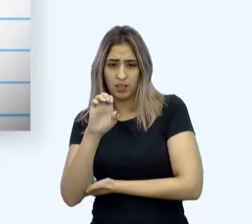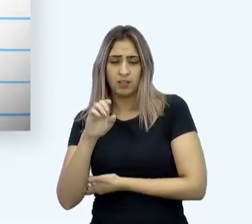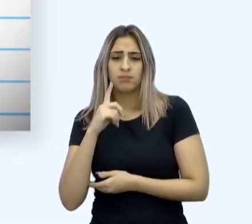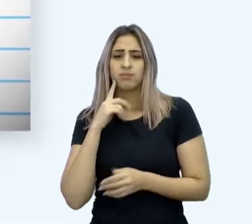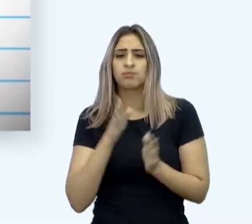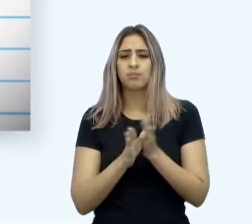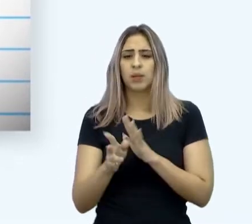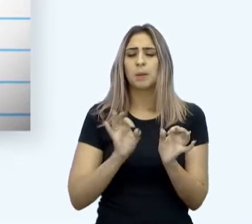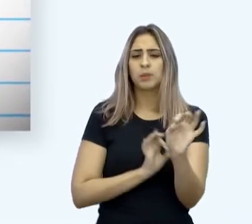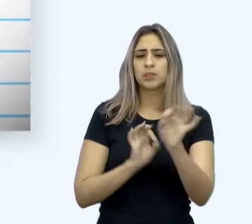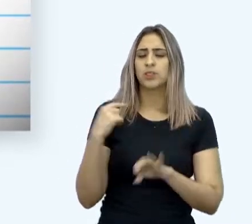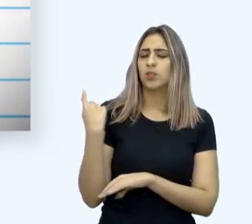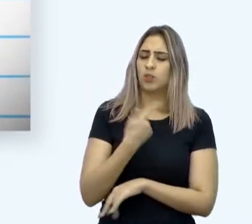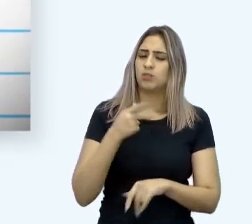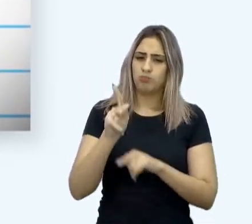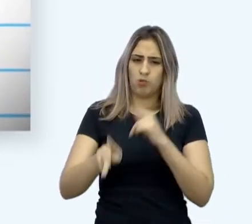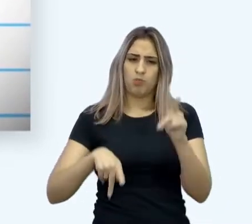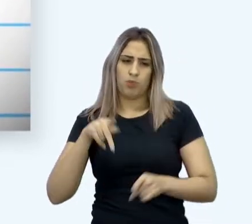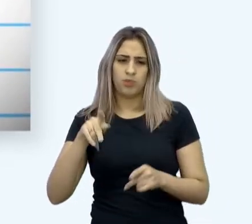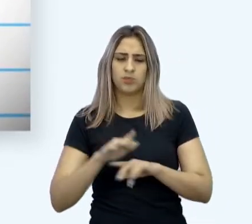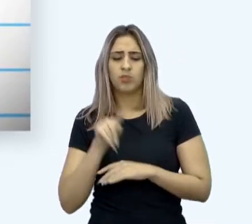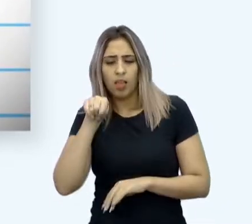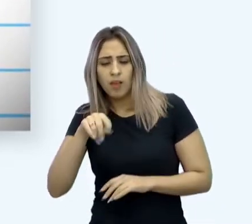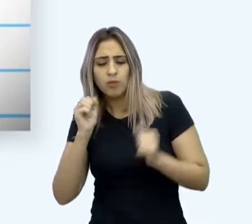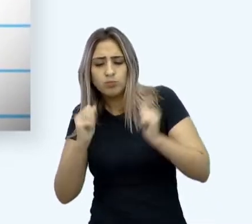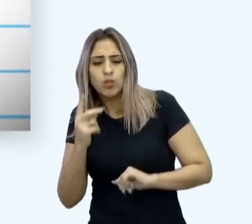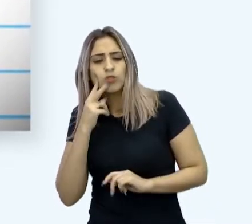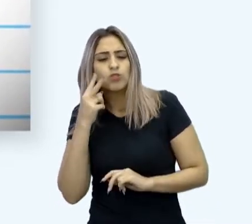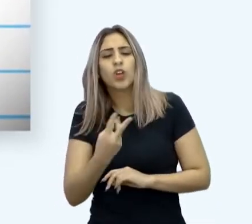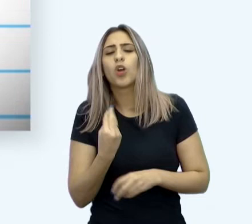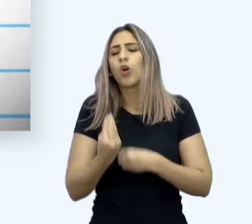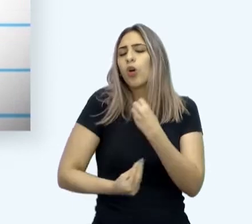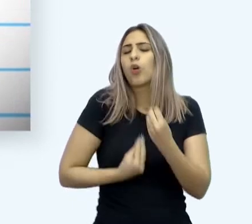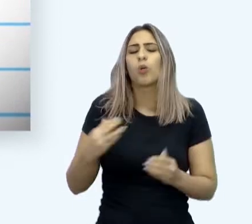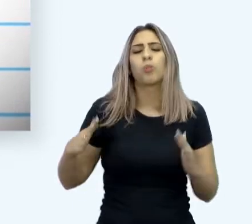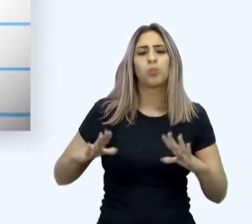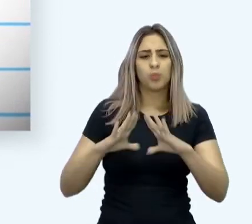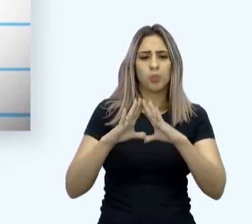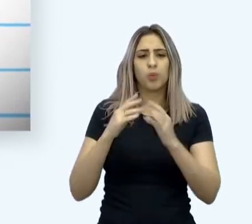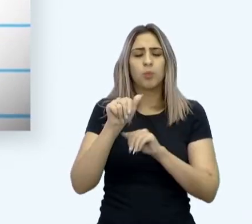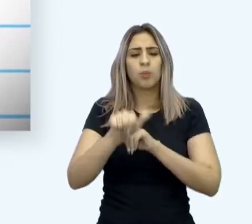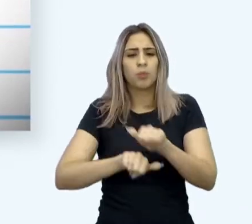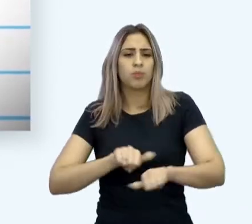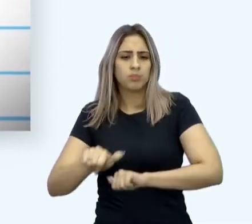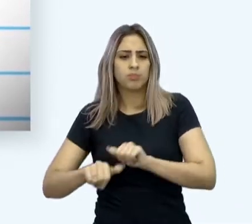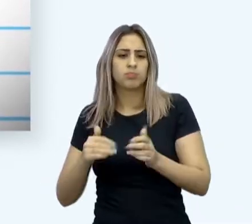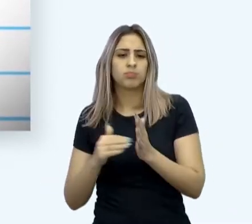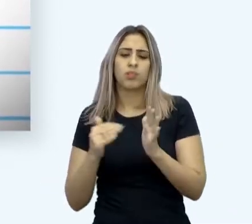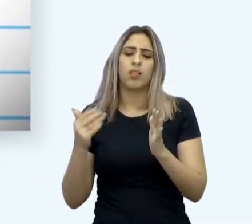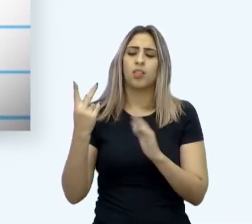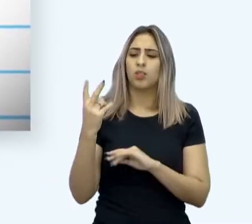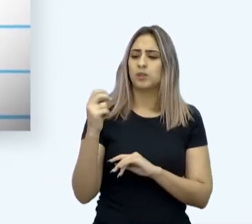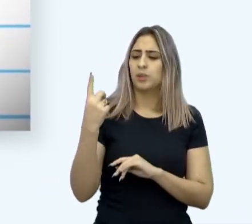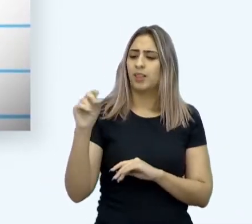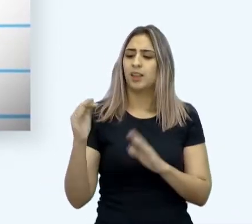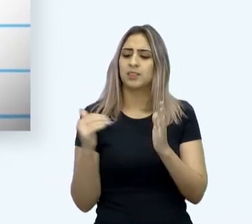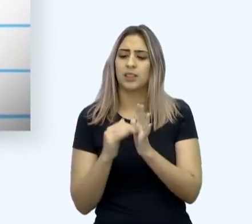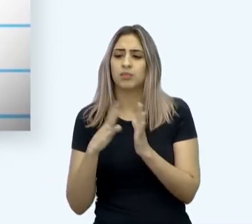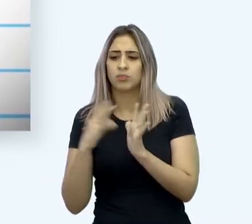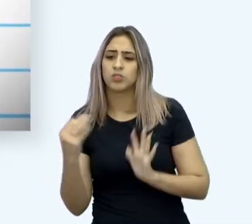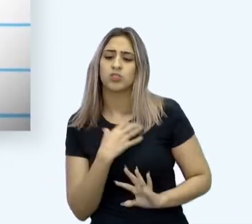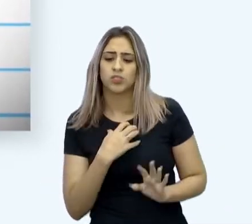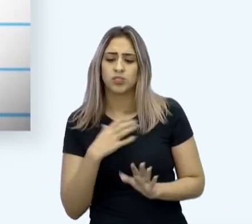à projeção da nossa população. Lá você pode ver como a pirâmide etária brasileira vem mudando desde 2010 até o formato que